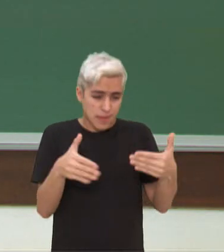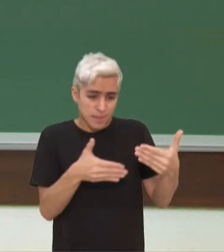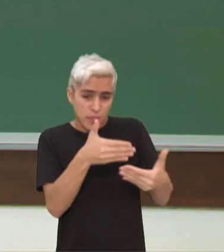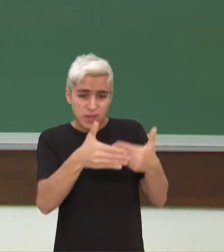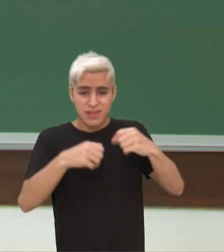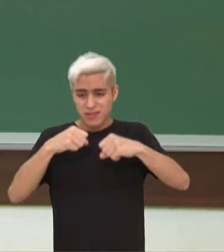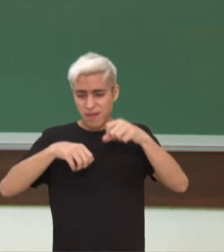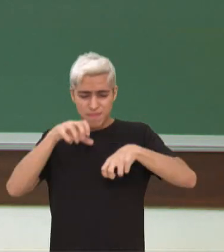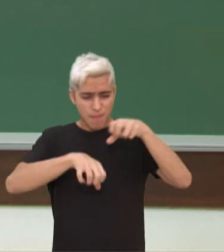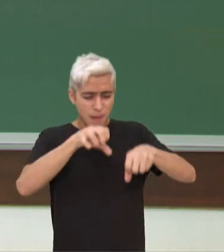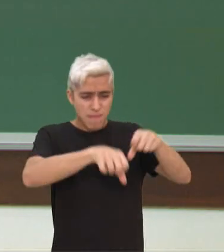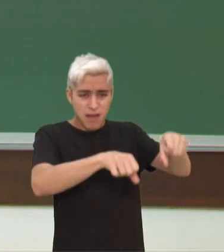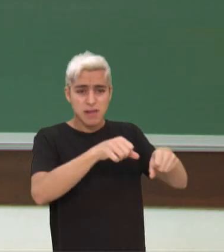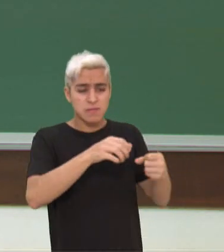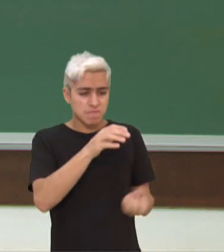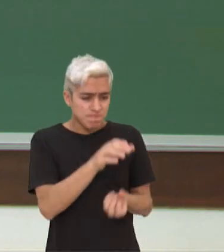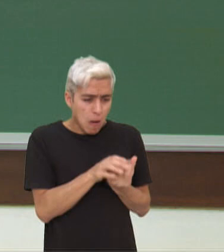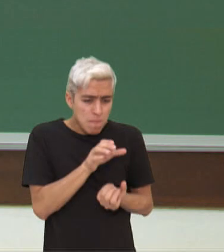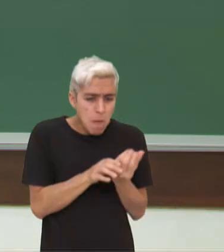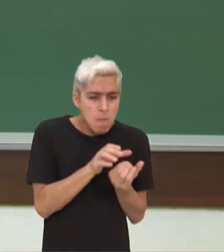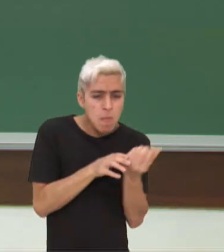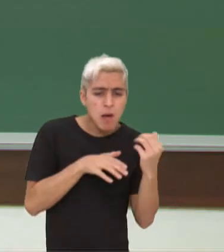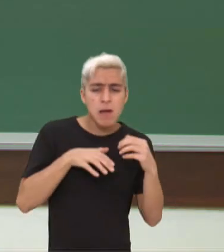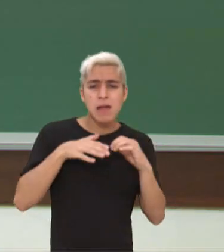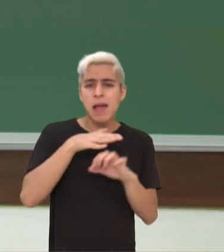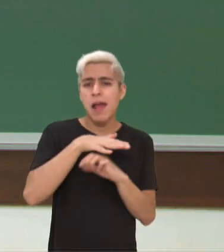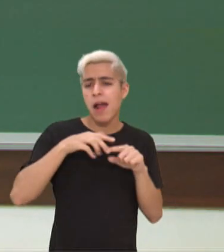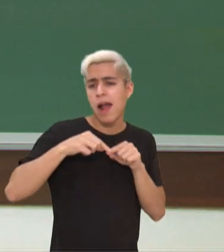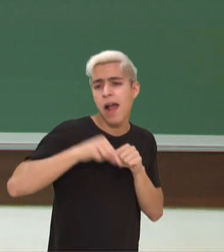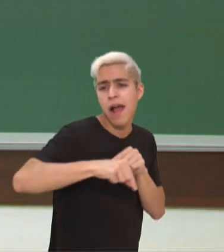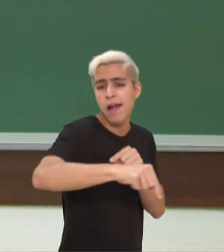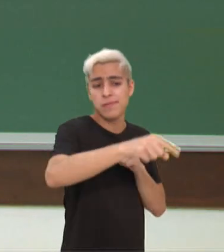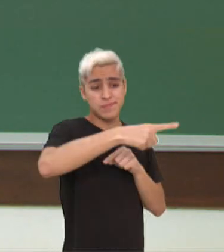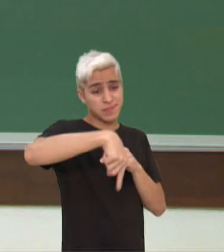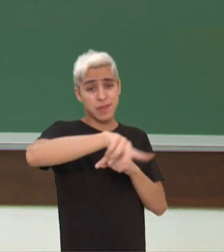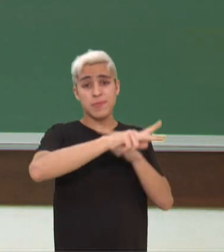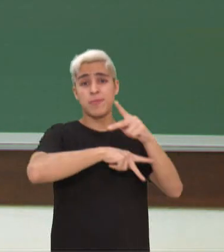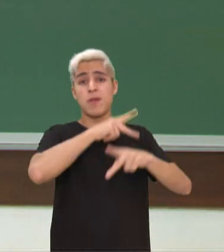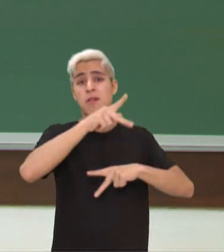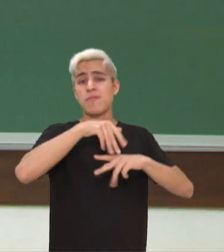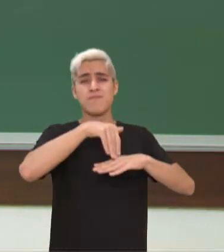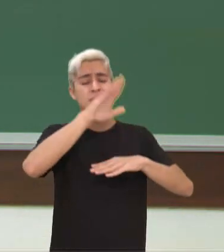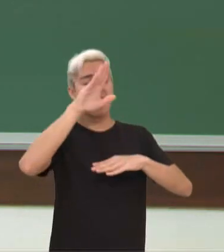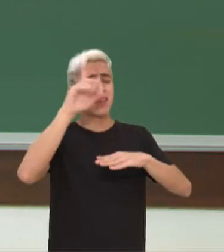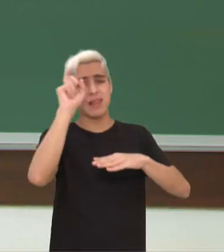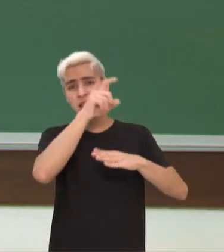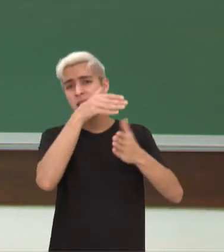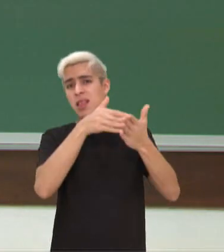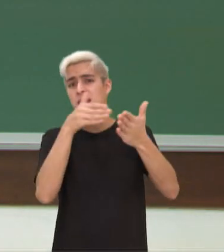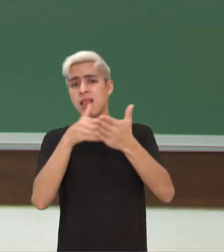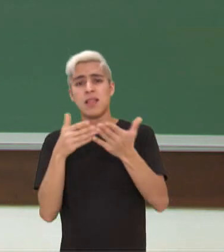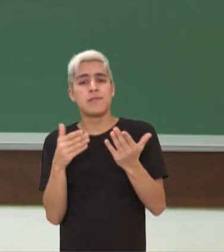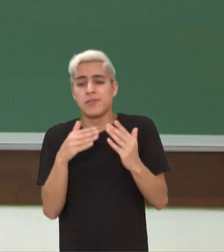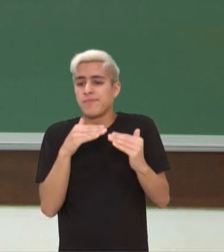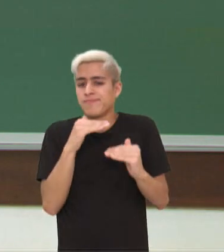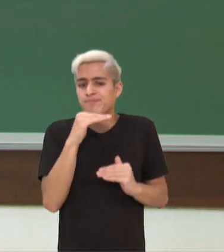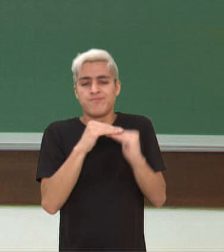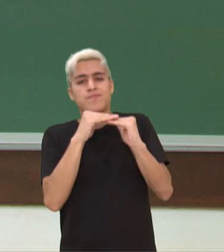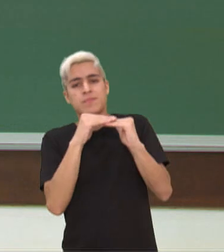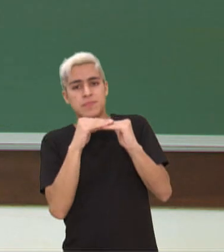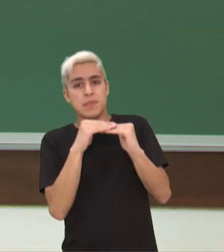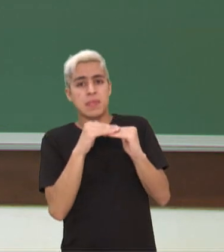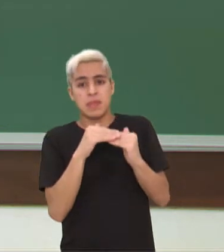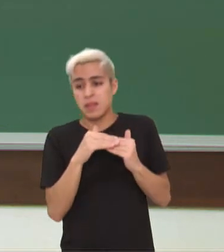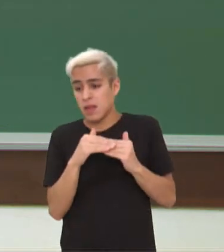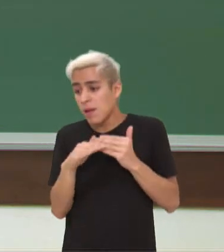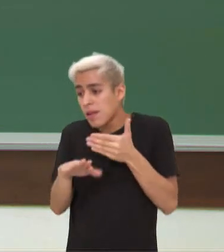processos industriais, da instalação das indústrias, essas é que a população já tinha maiores dificuldades de desenvolvimento e de